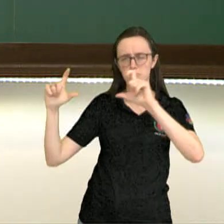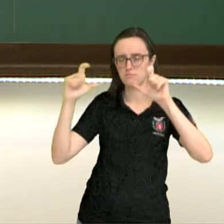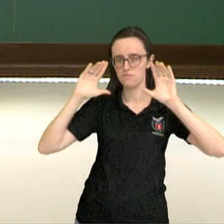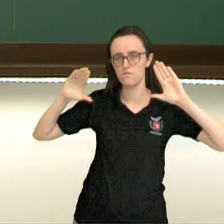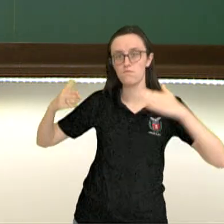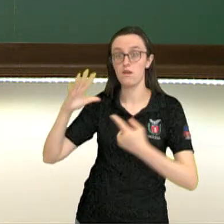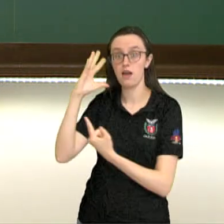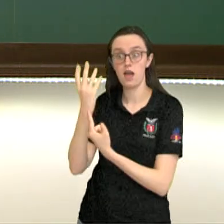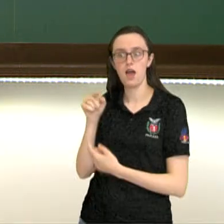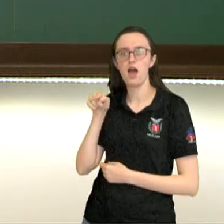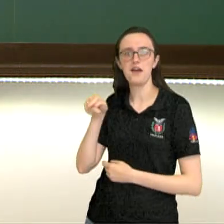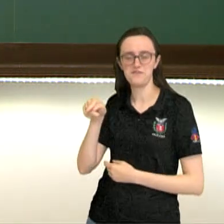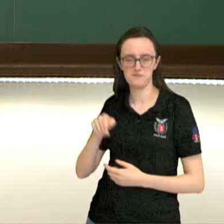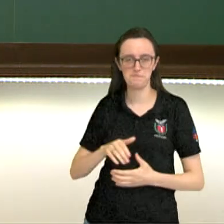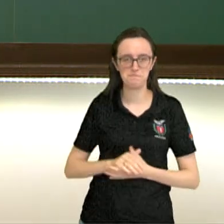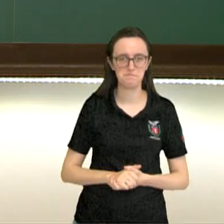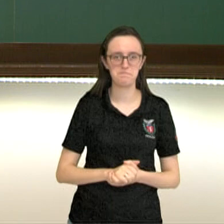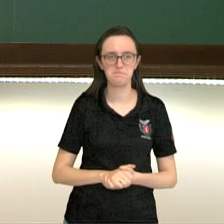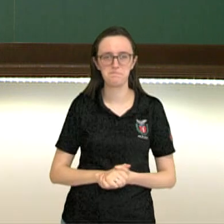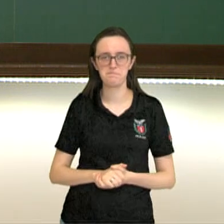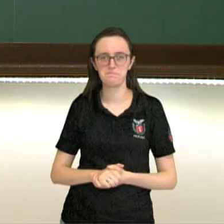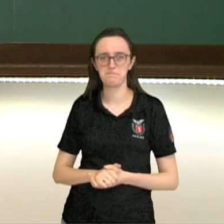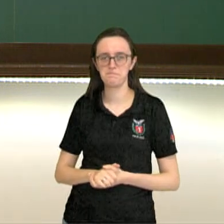fotografia artística.